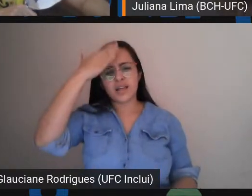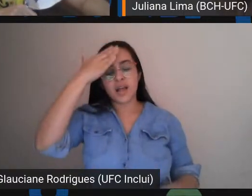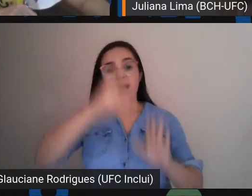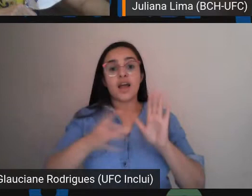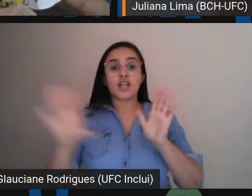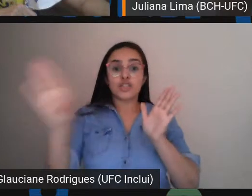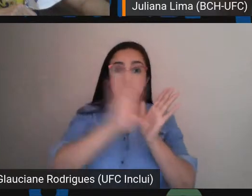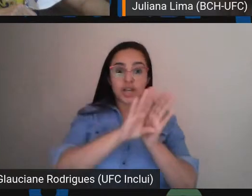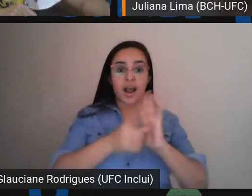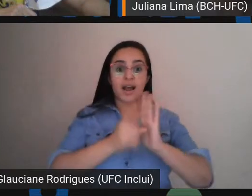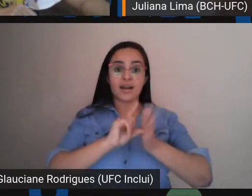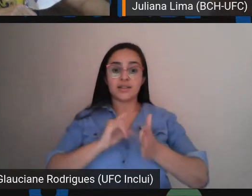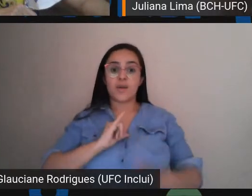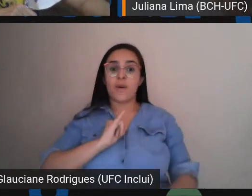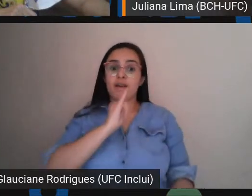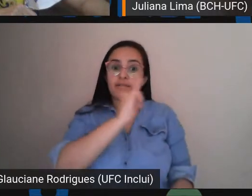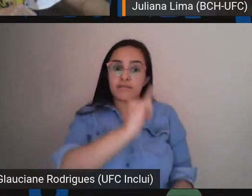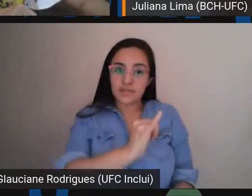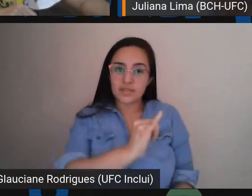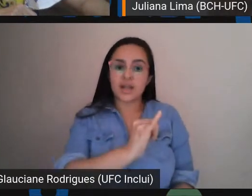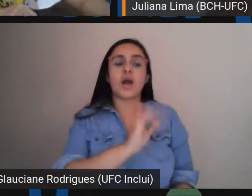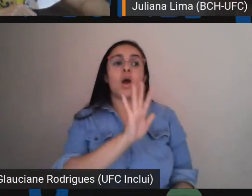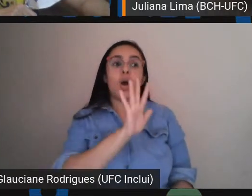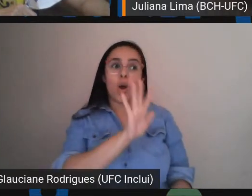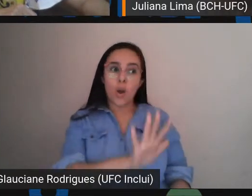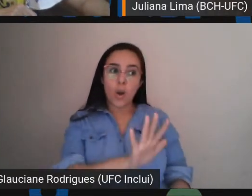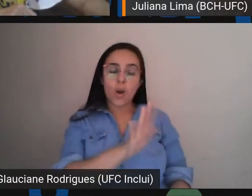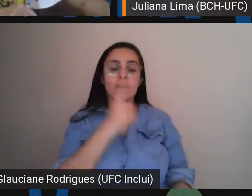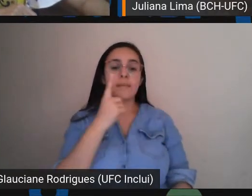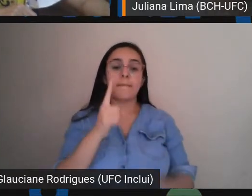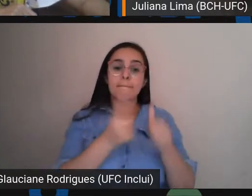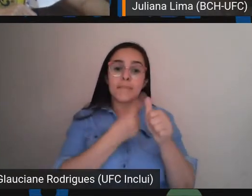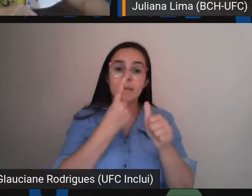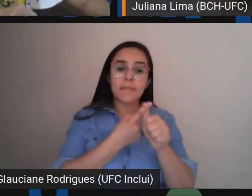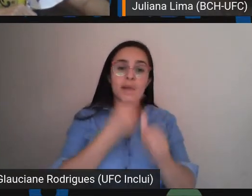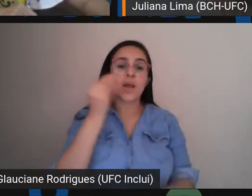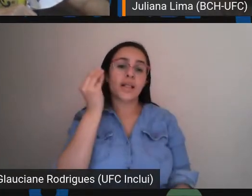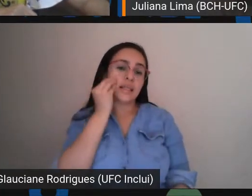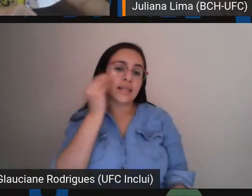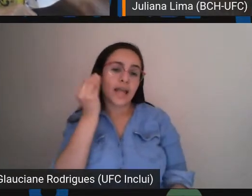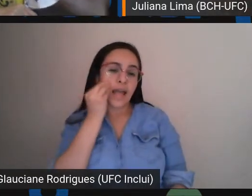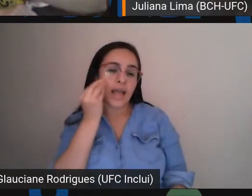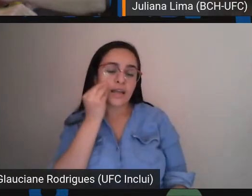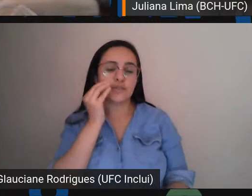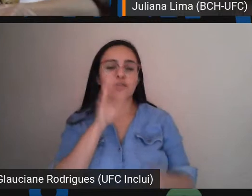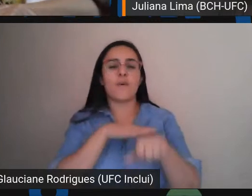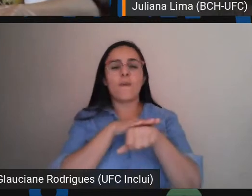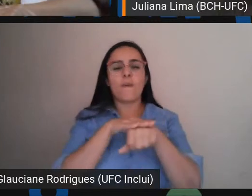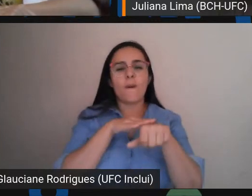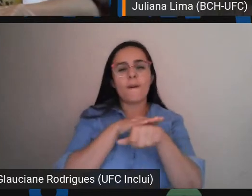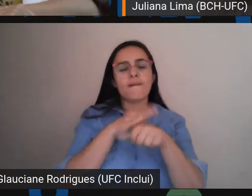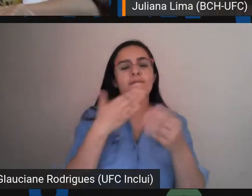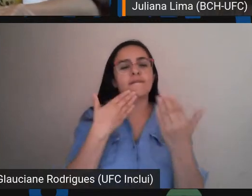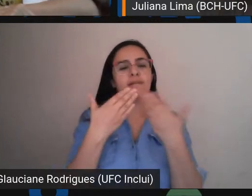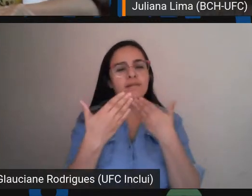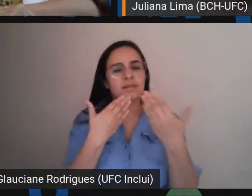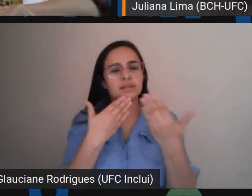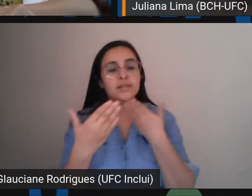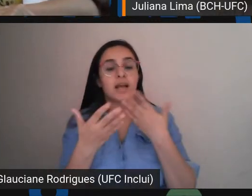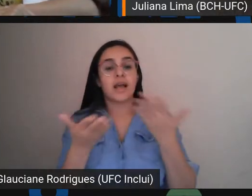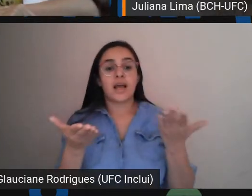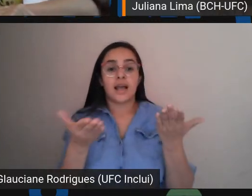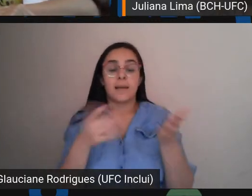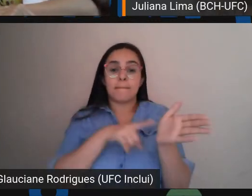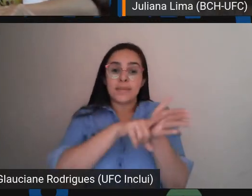olha, isso aqui a gente vai fazer alguns testes, a gente vai conversar, você vai para casa, hoje está tudo lindo na